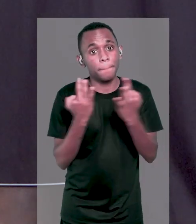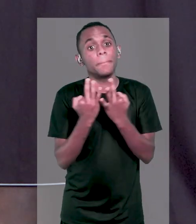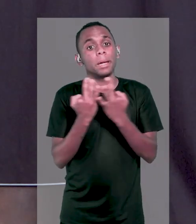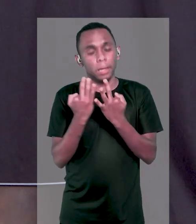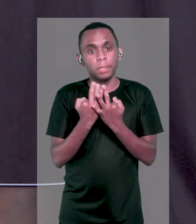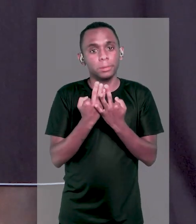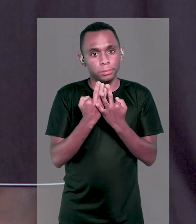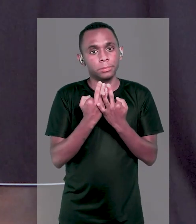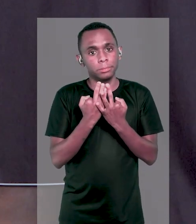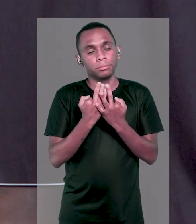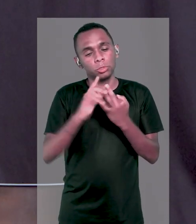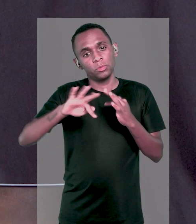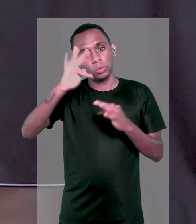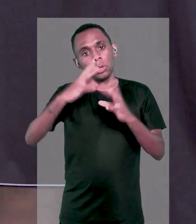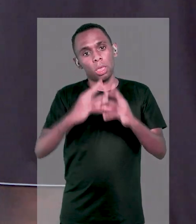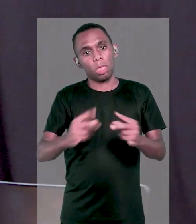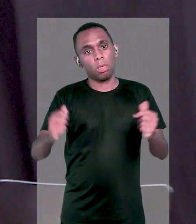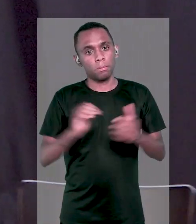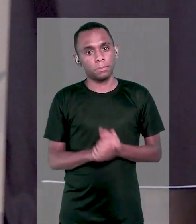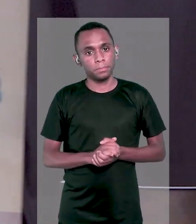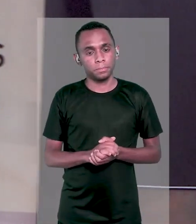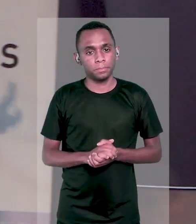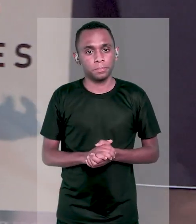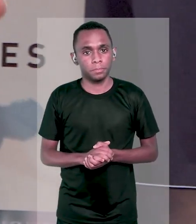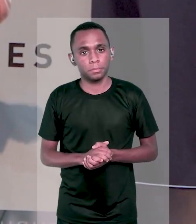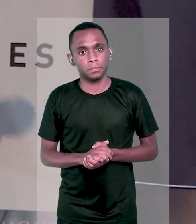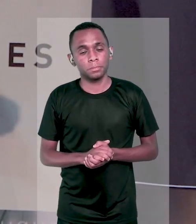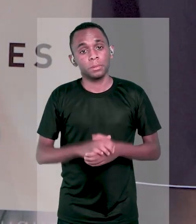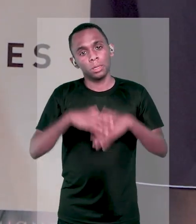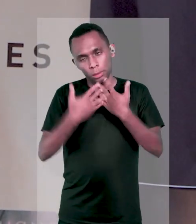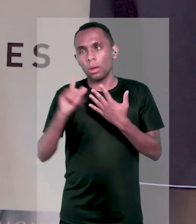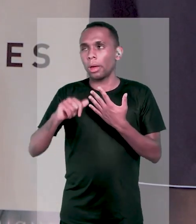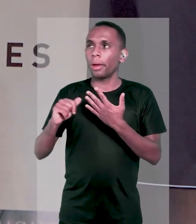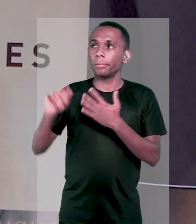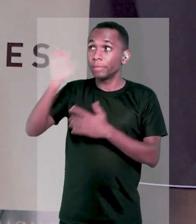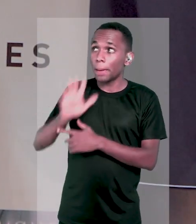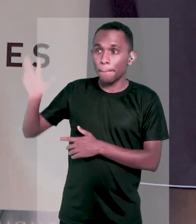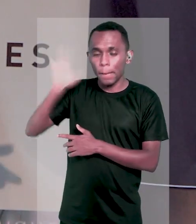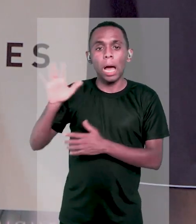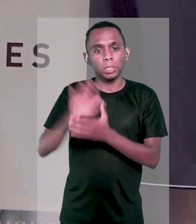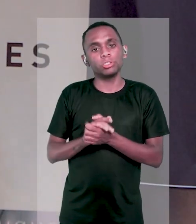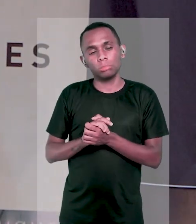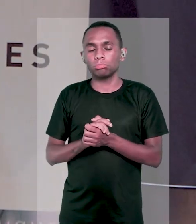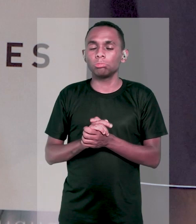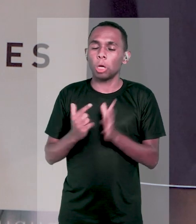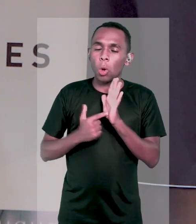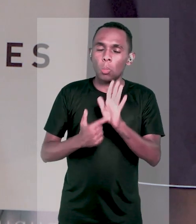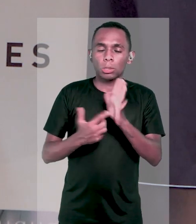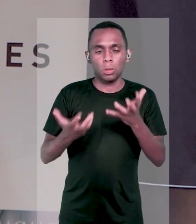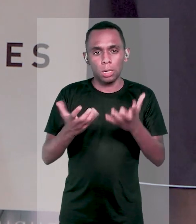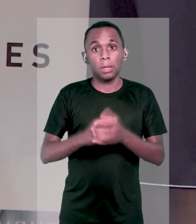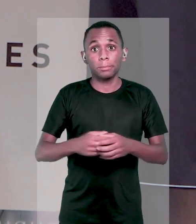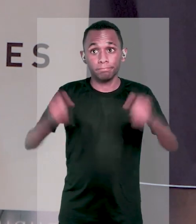ela e que evidentemente por causa do tema se liga fortemente as questões tratadas nesse curso